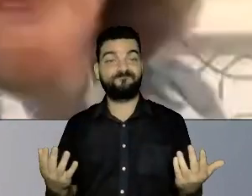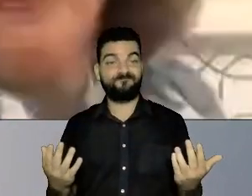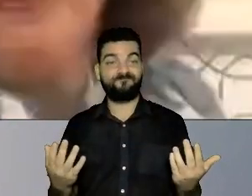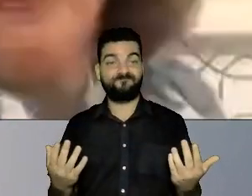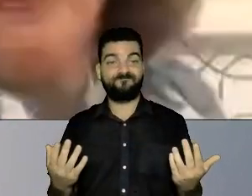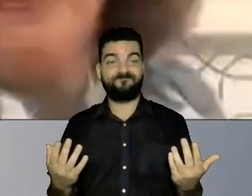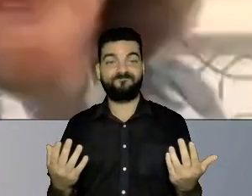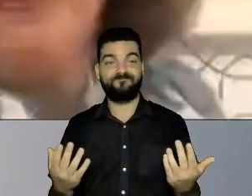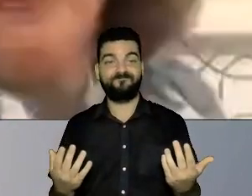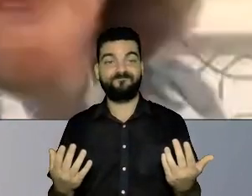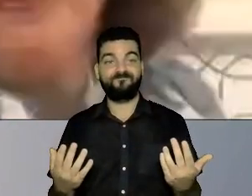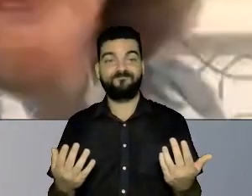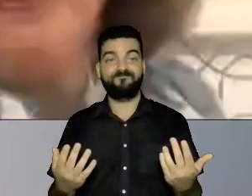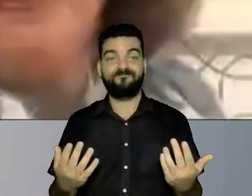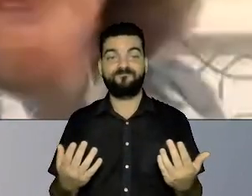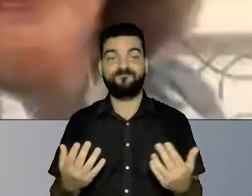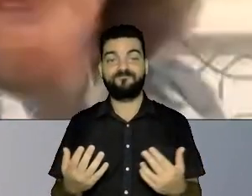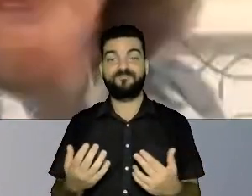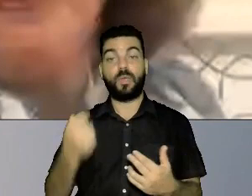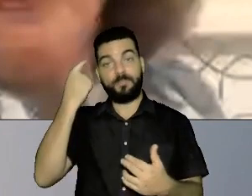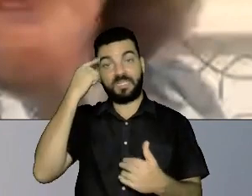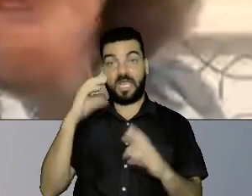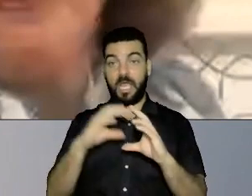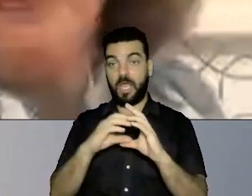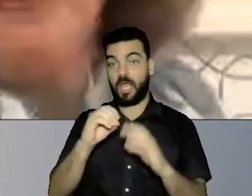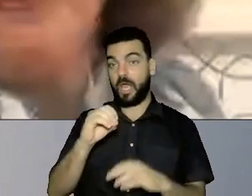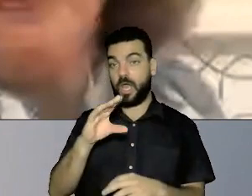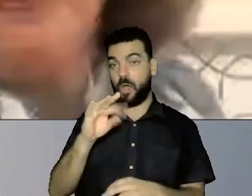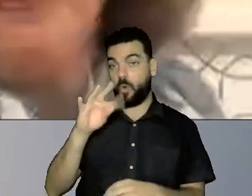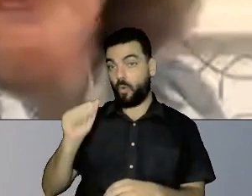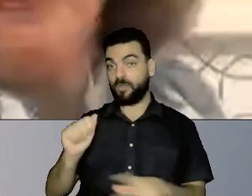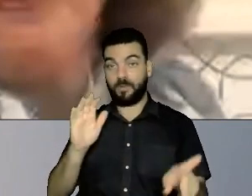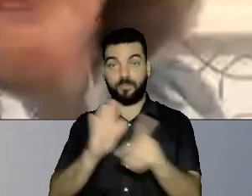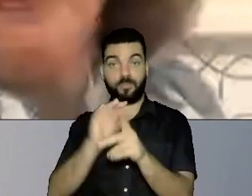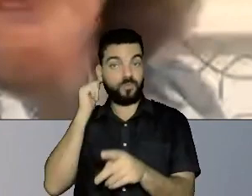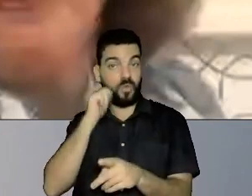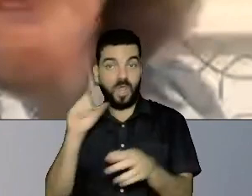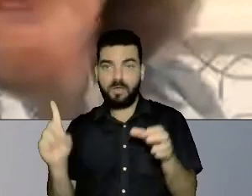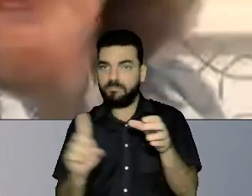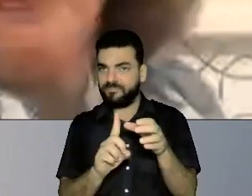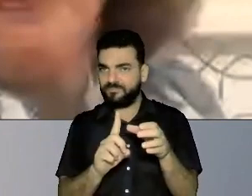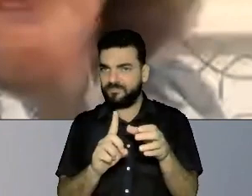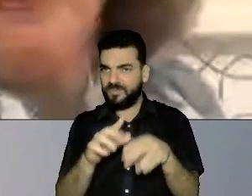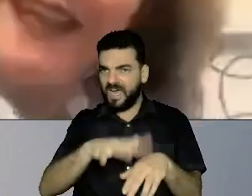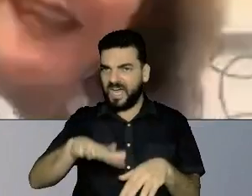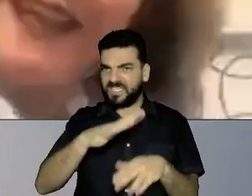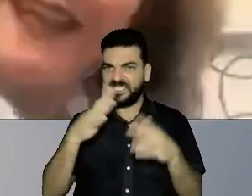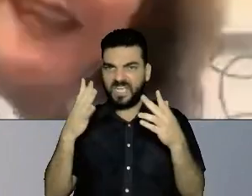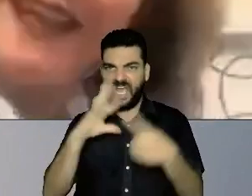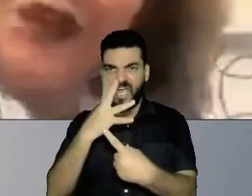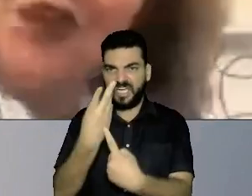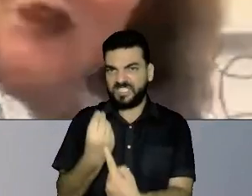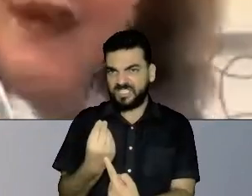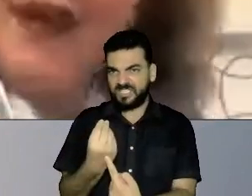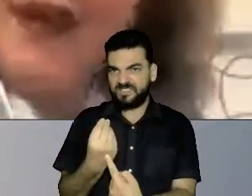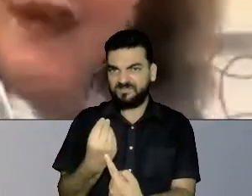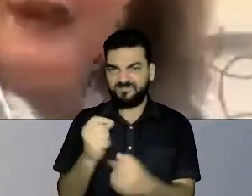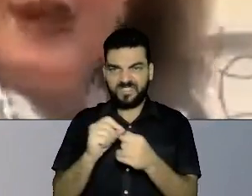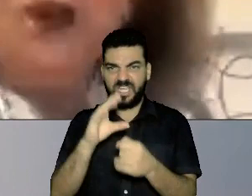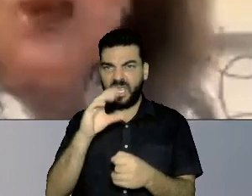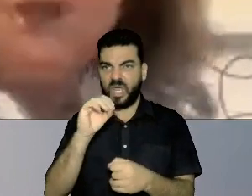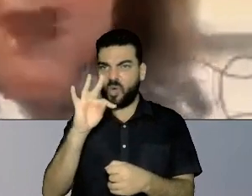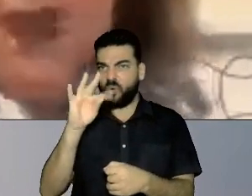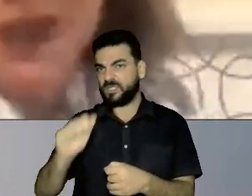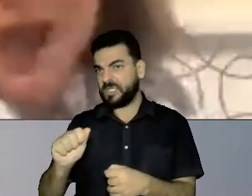cabe falar em cotas para mulheres entrarem em galerias de arte ou entrarem,